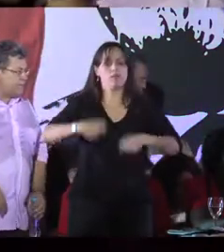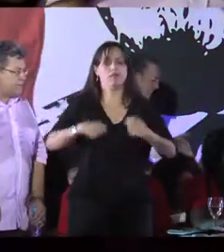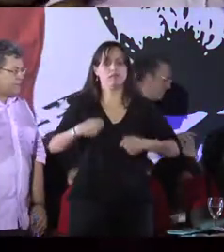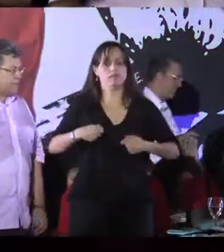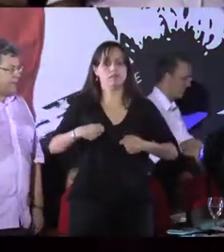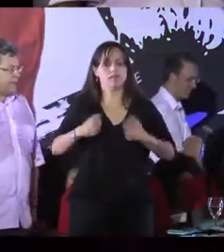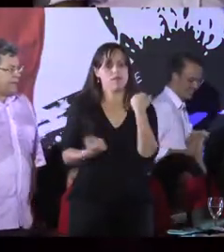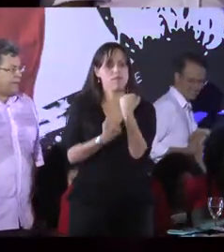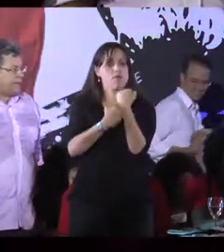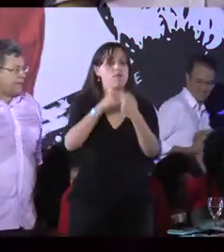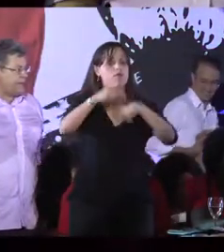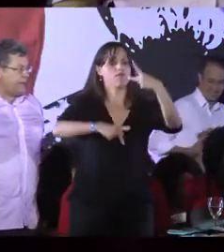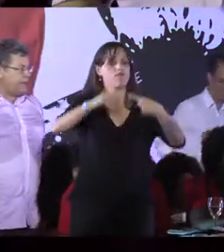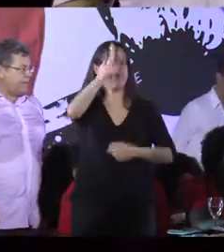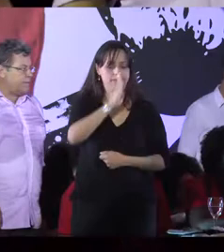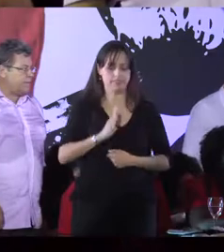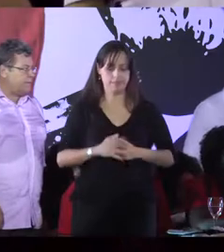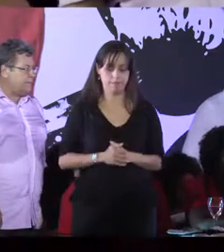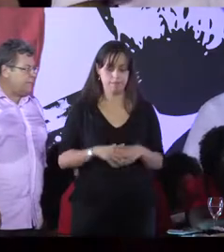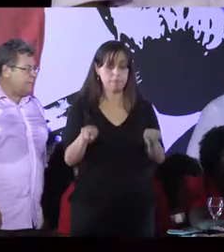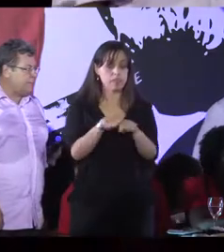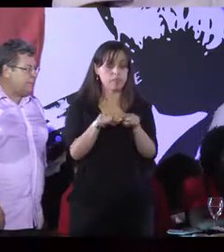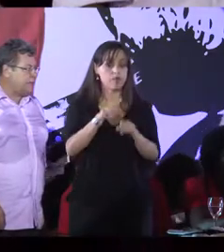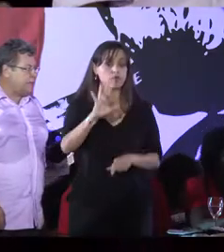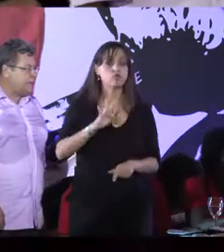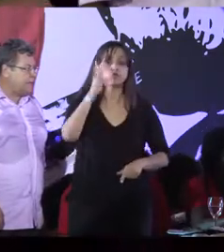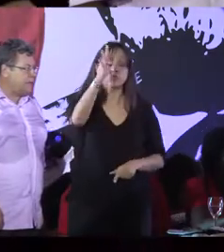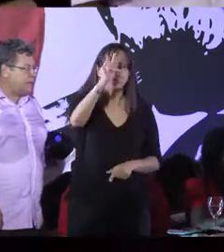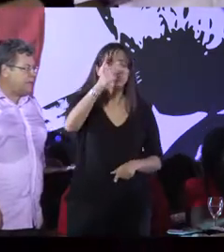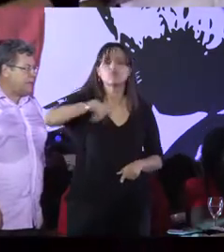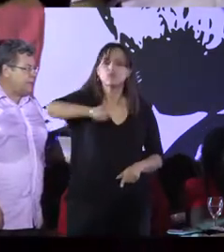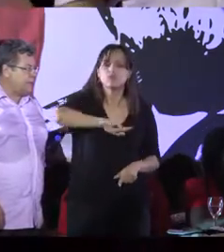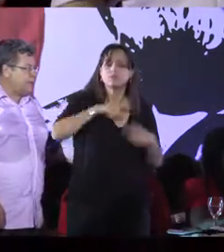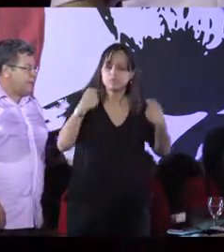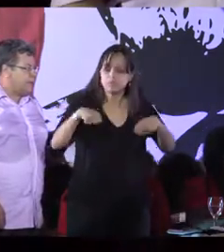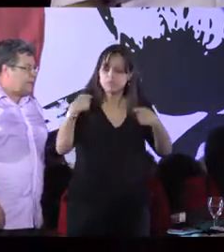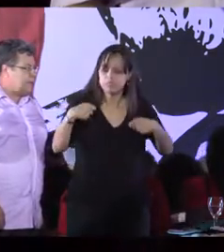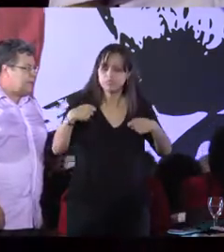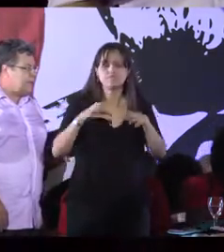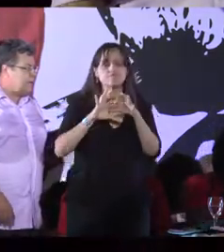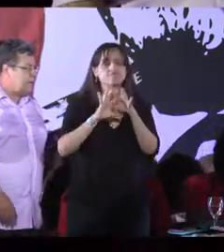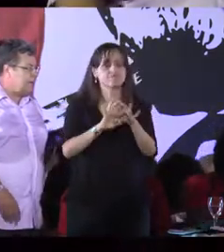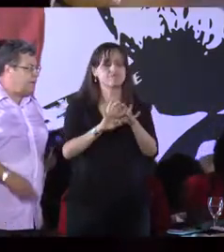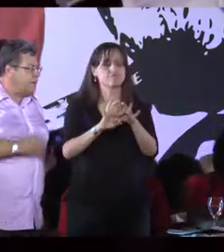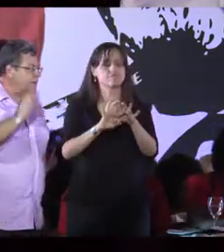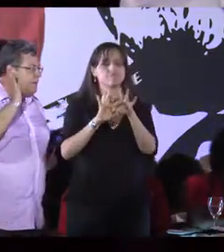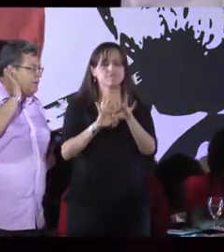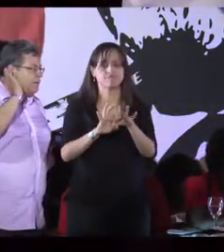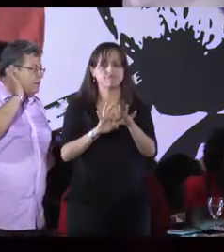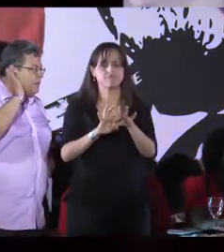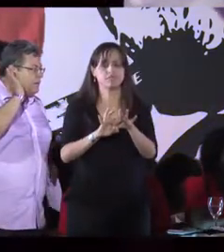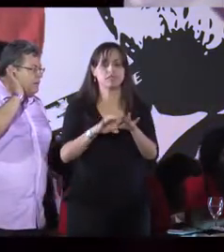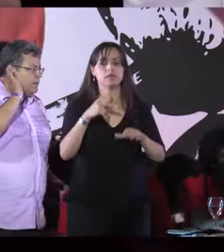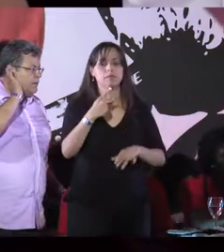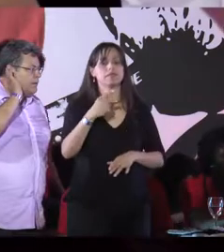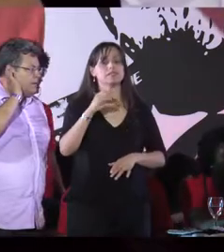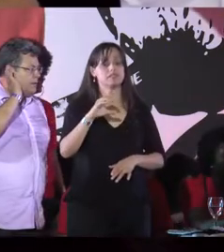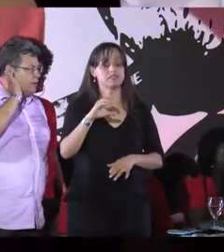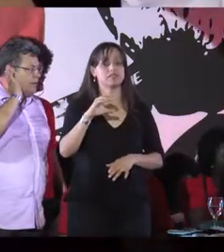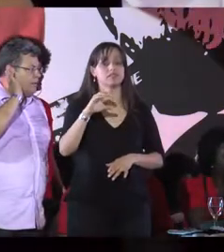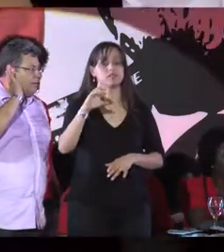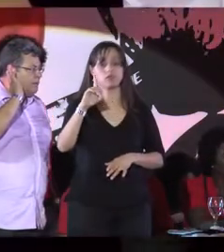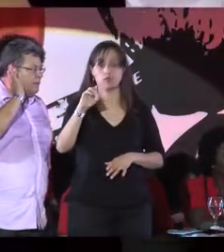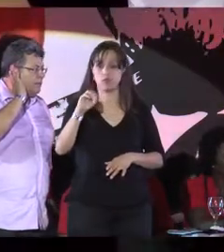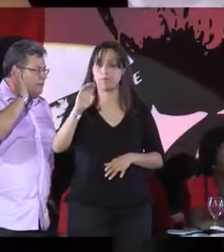futuro. Nós devemos nos unir. A mensagem do PCdoB é que, unidos,